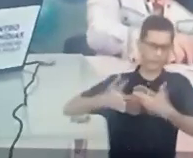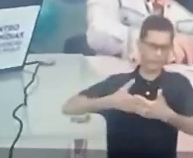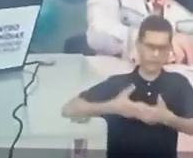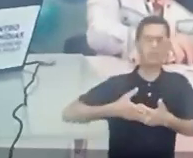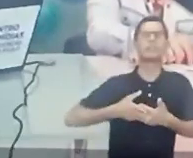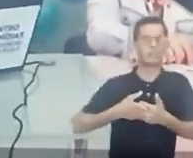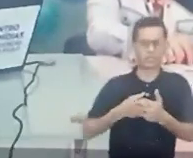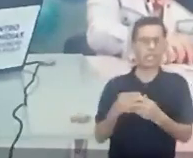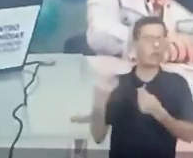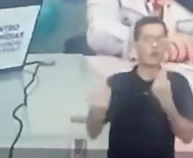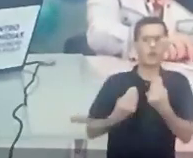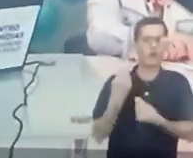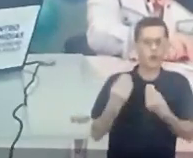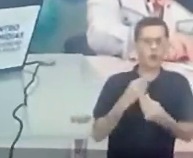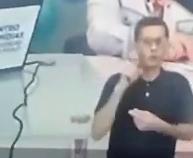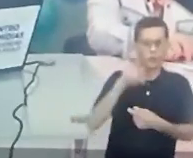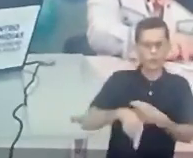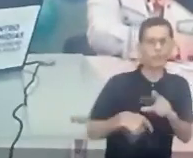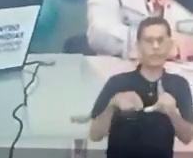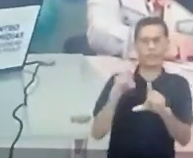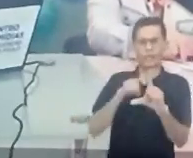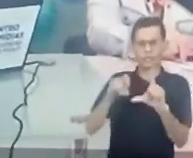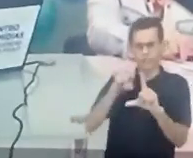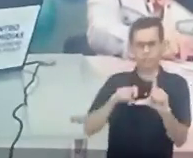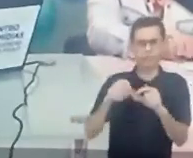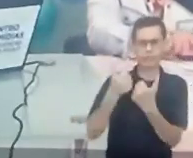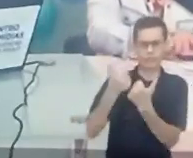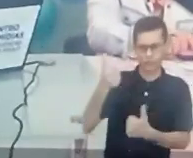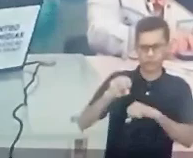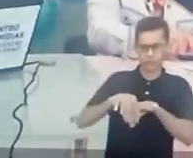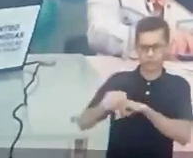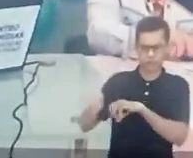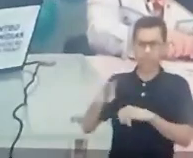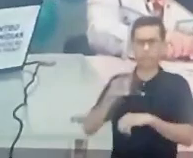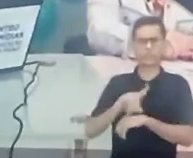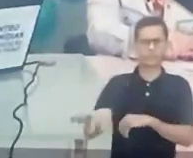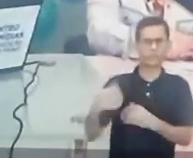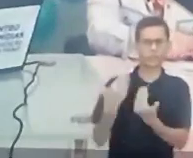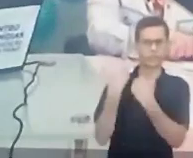passará a ser da diretoria de ensino entre os dias 13 e 14 do 10.